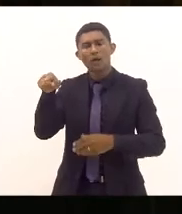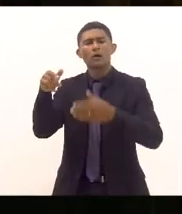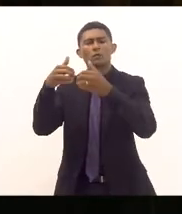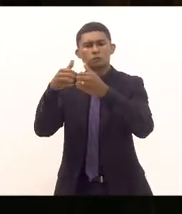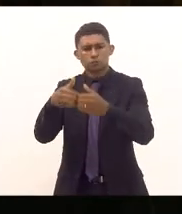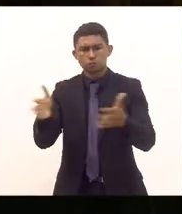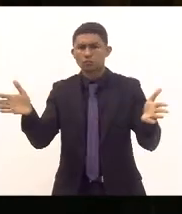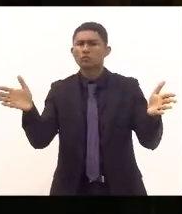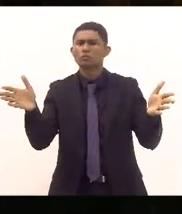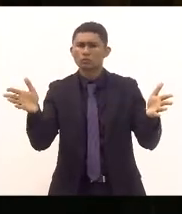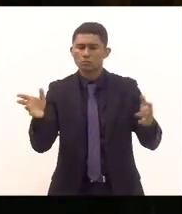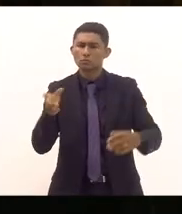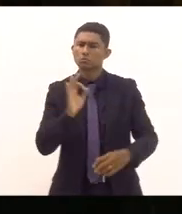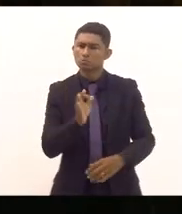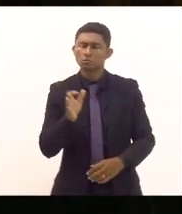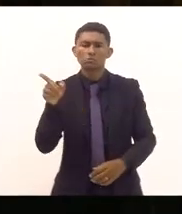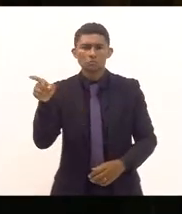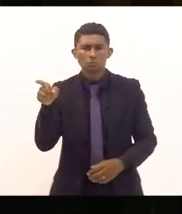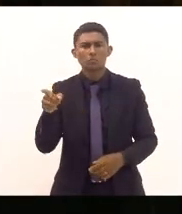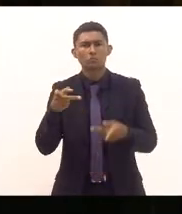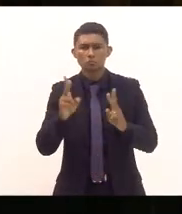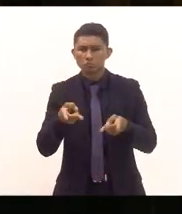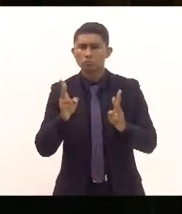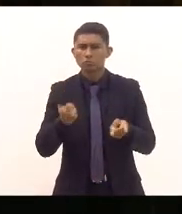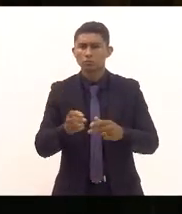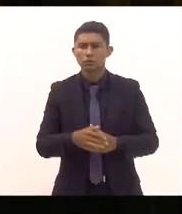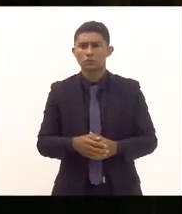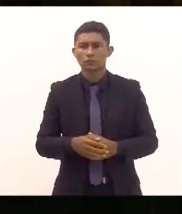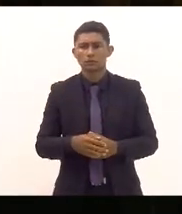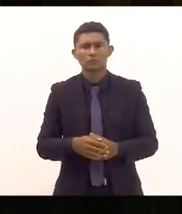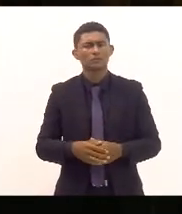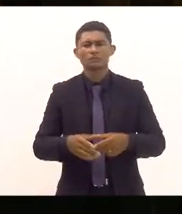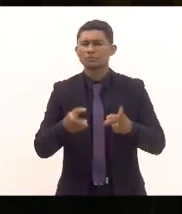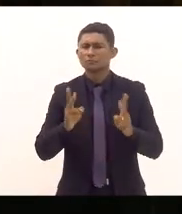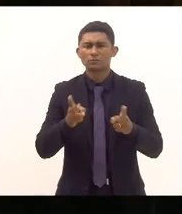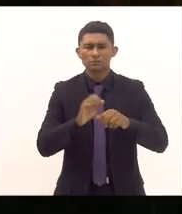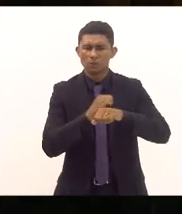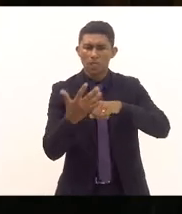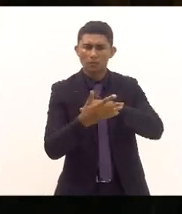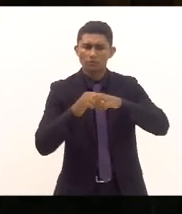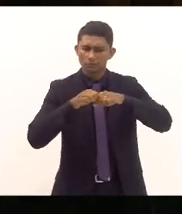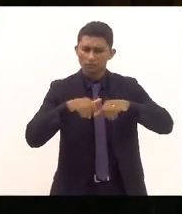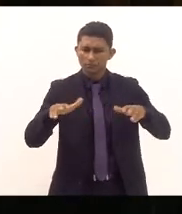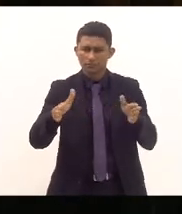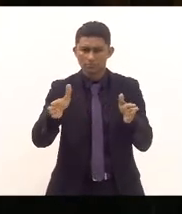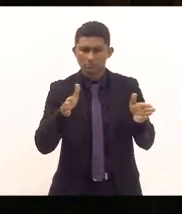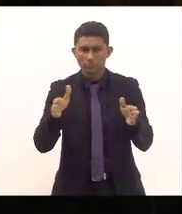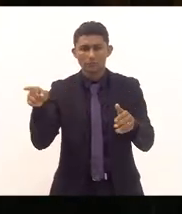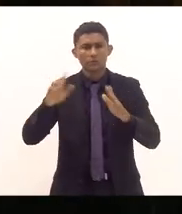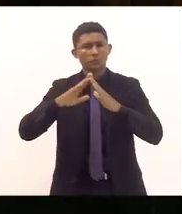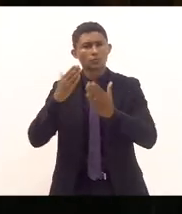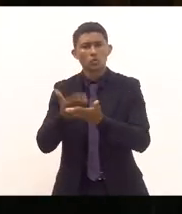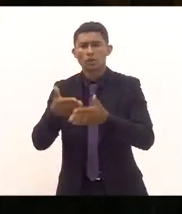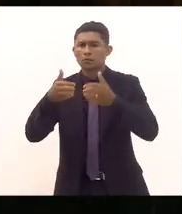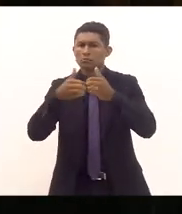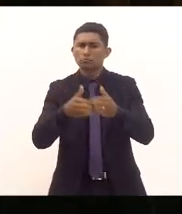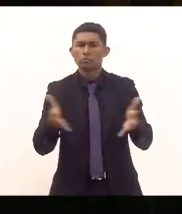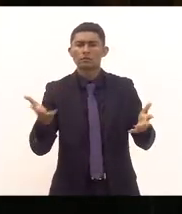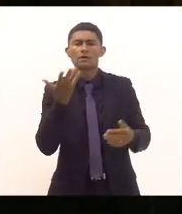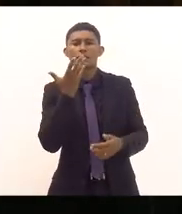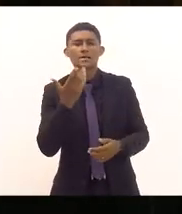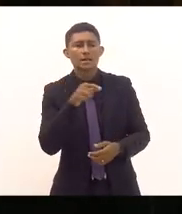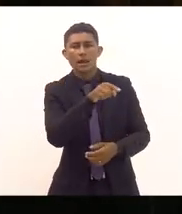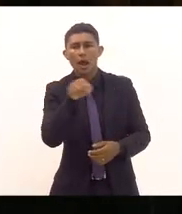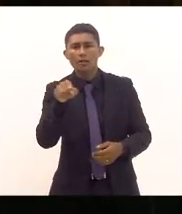se Manteve aberta Vereador Chagas bola Deputado a mocinha o tempo inteiro da poderia a escola se Manteve aberta recebendo as